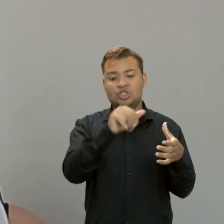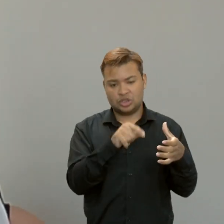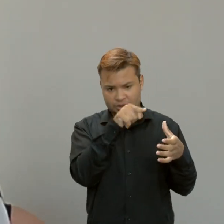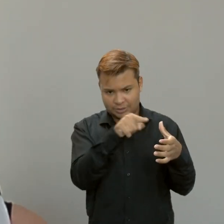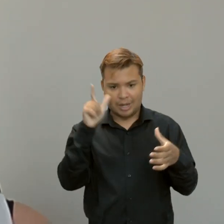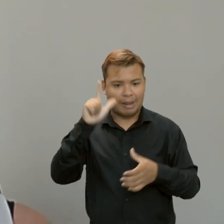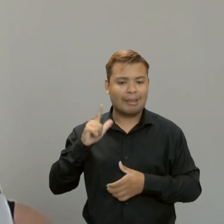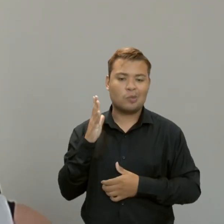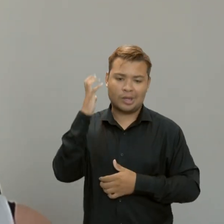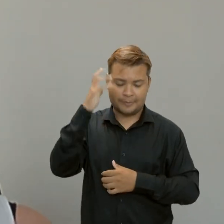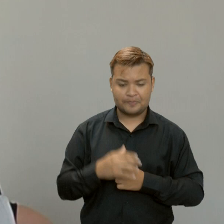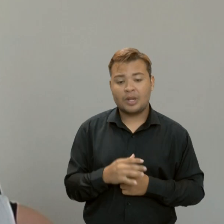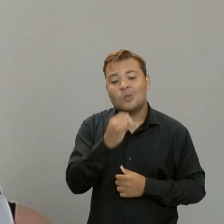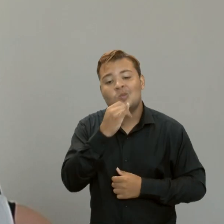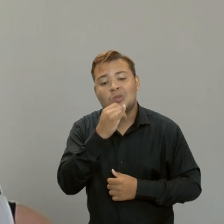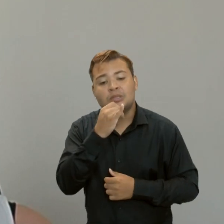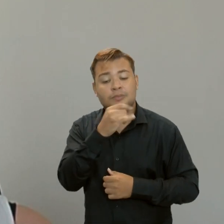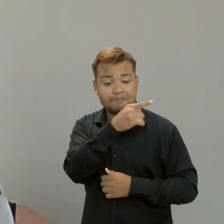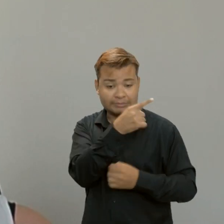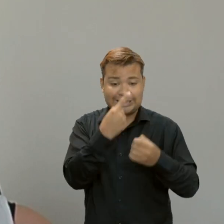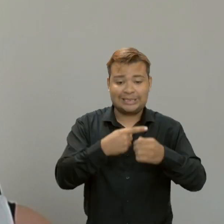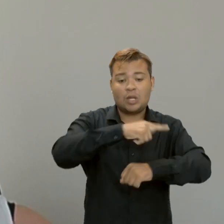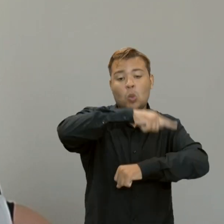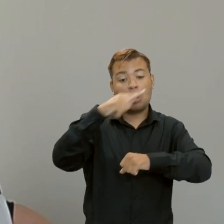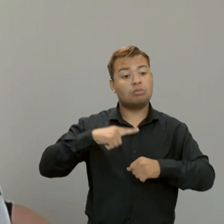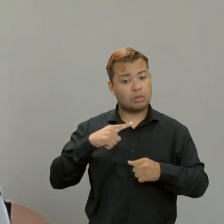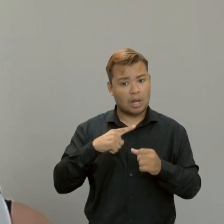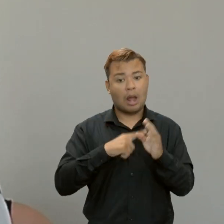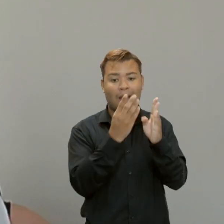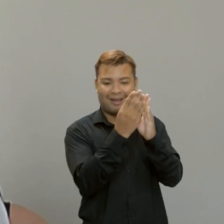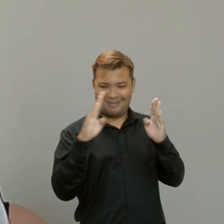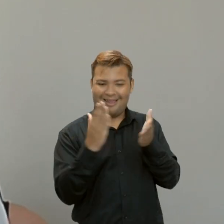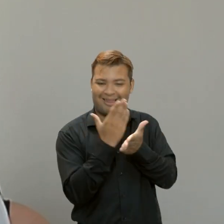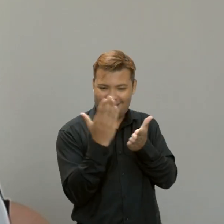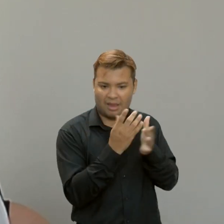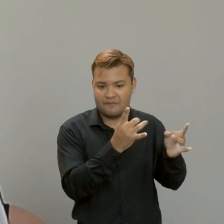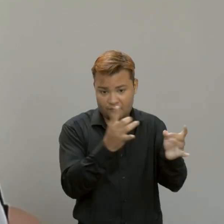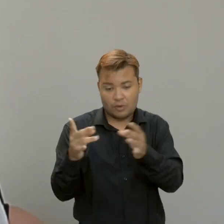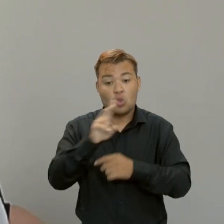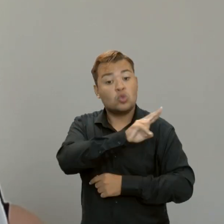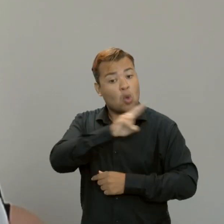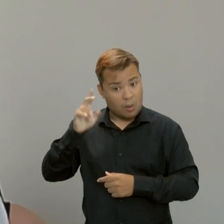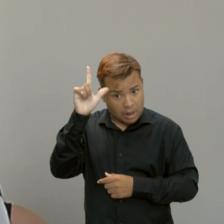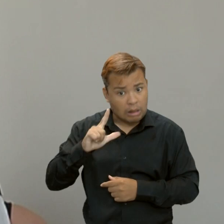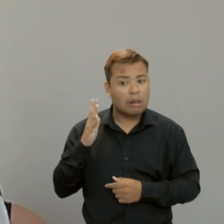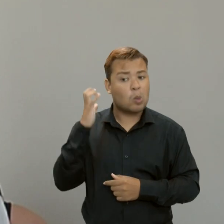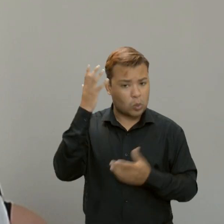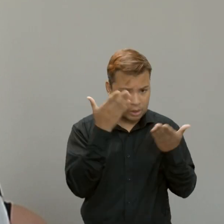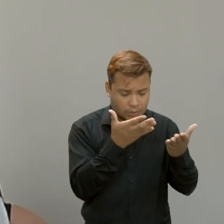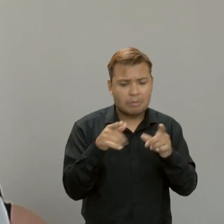exemplo, nós temos hoje na cidade de Goiás uma livraria que leva o nome de Leodegária, não é? Hoje a gente tem vários